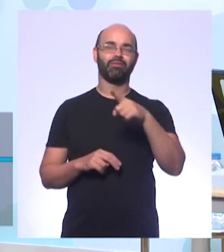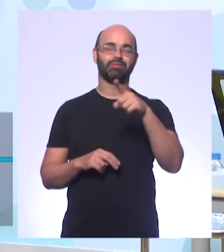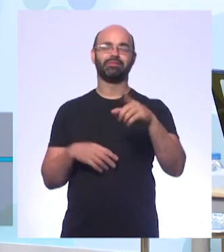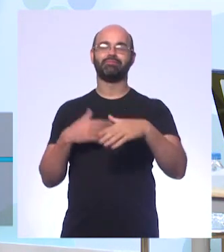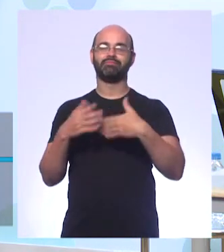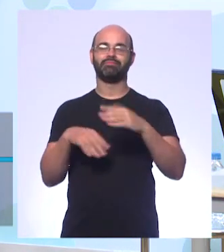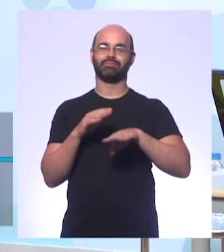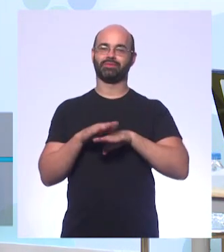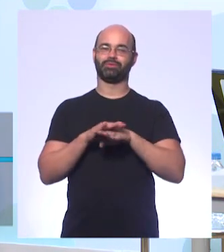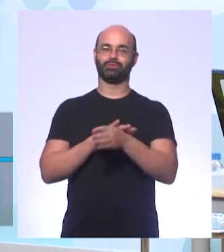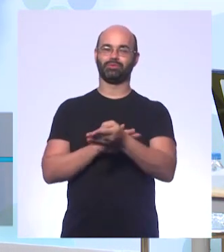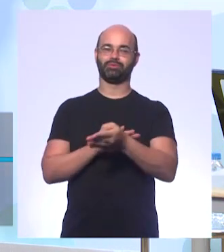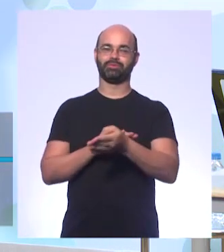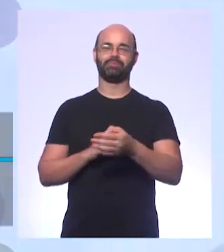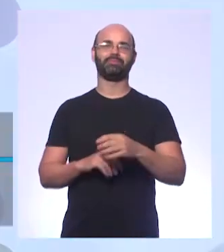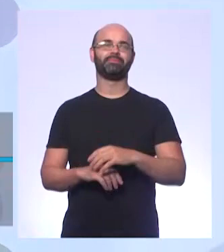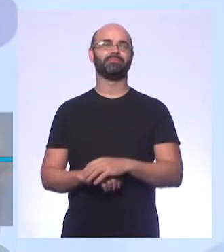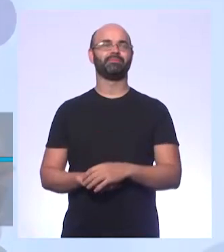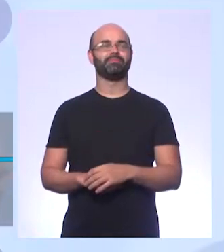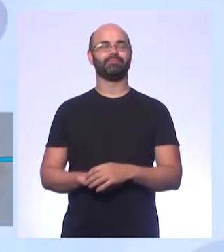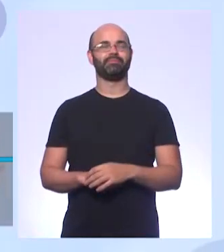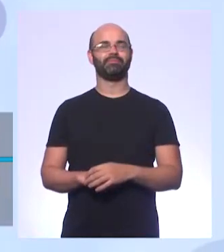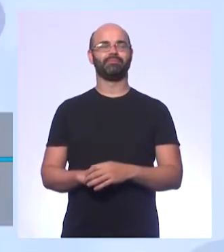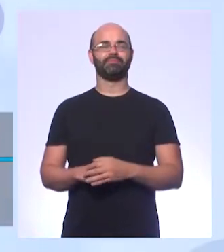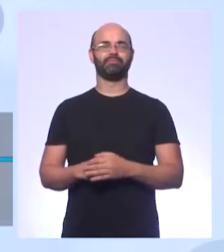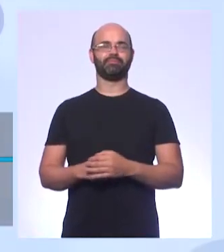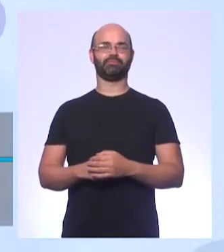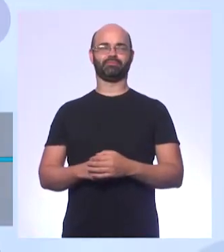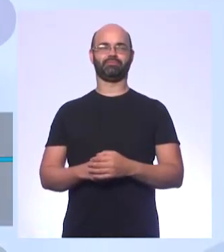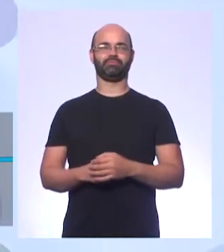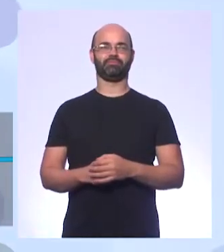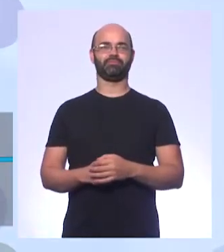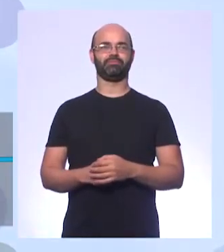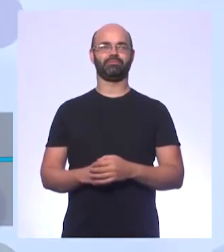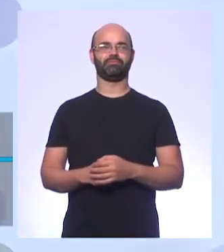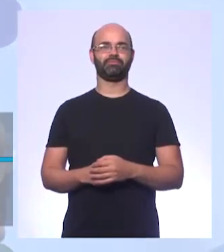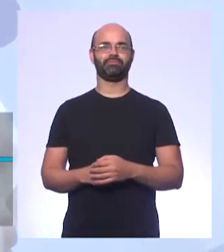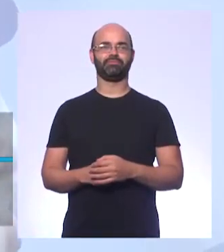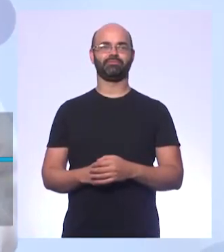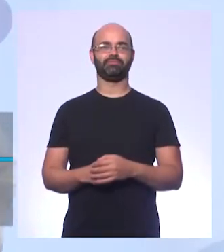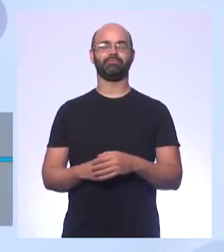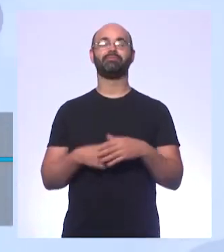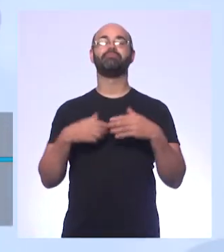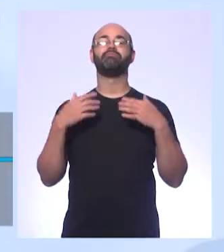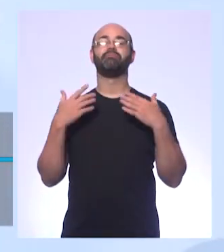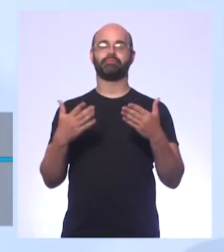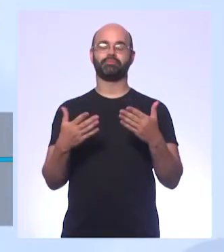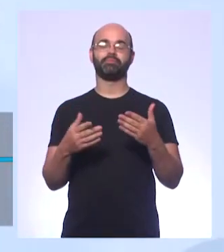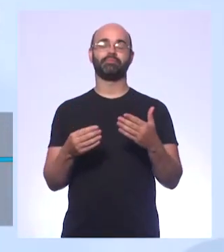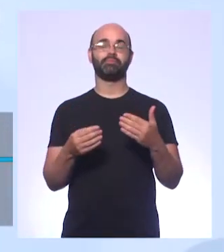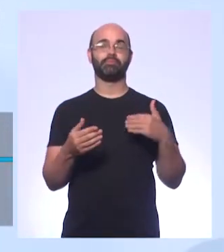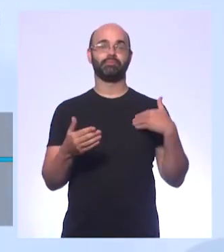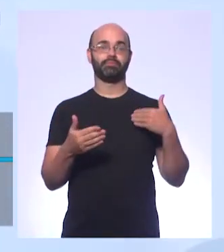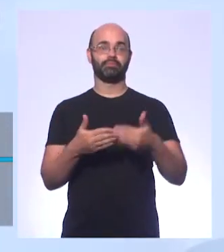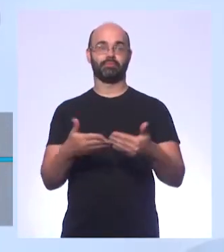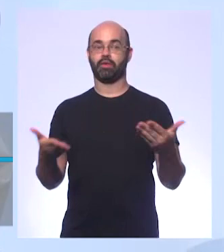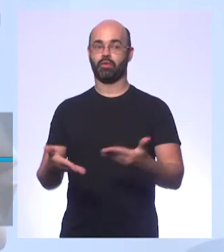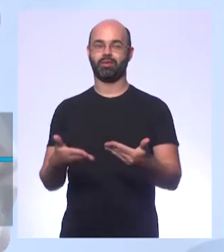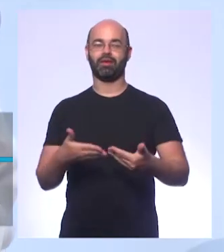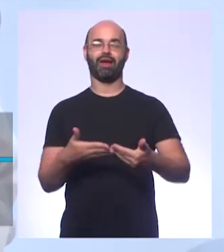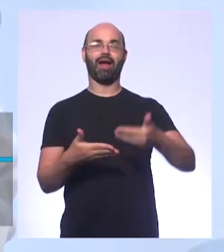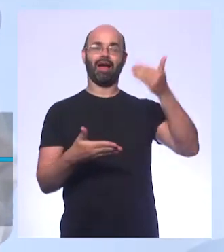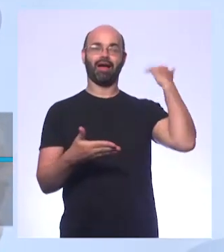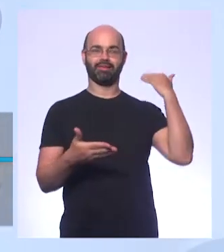bom? Muito bem. Até agora, né? Então até agora, antes da aula de hoje, certo? O que que já